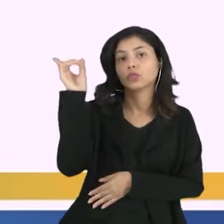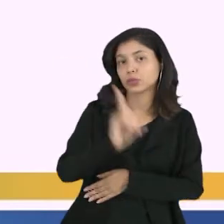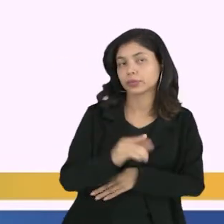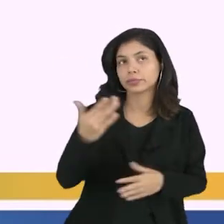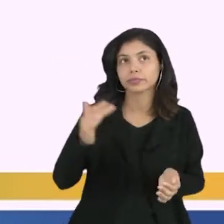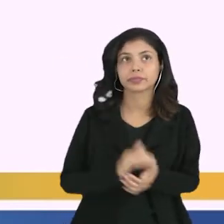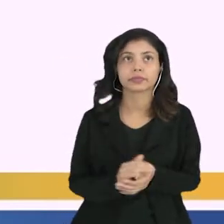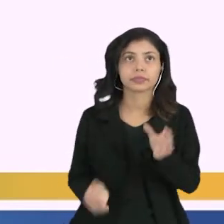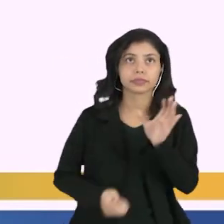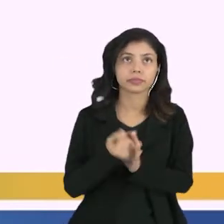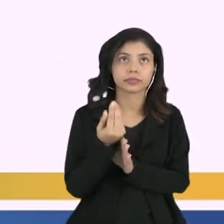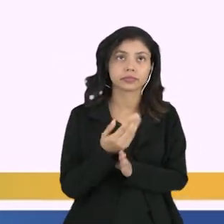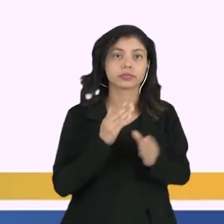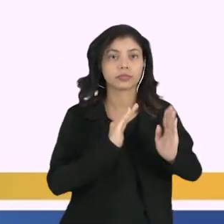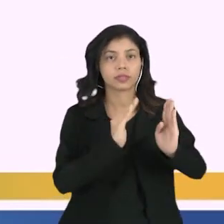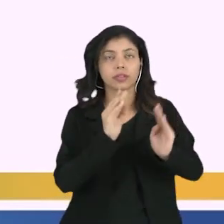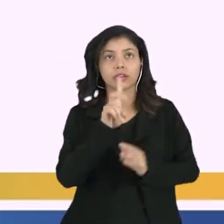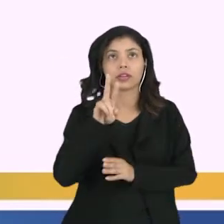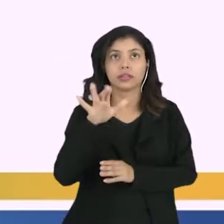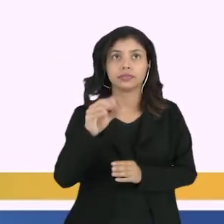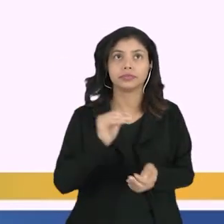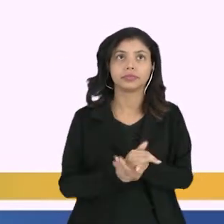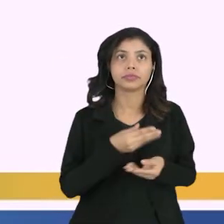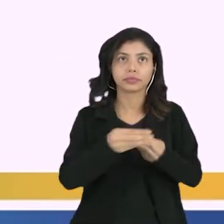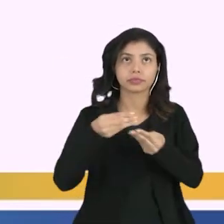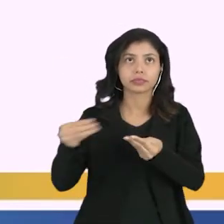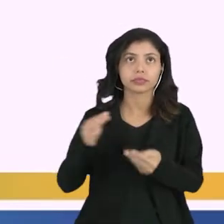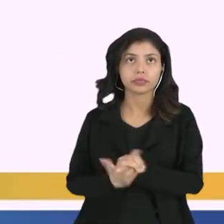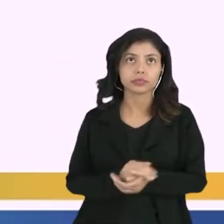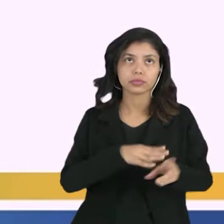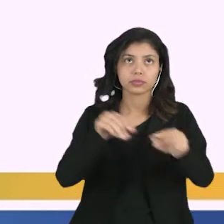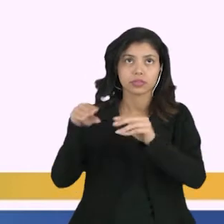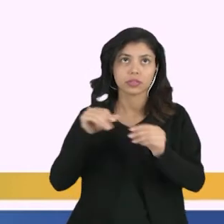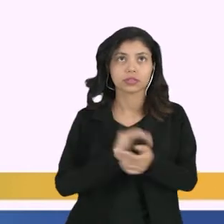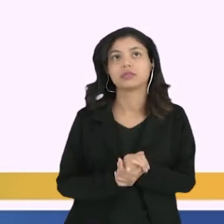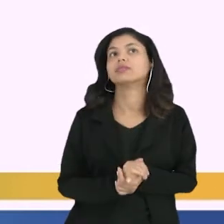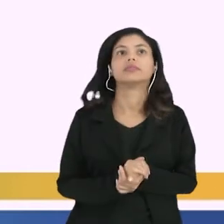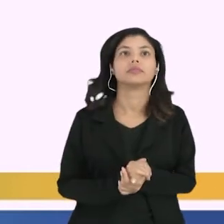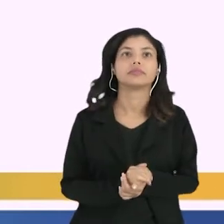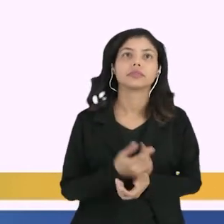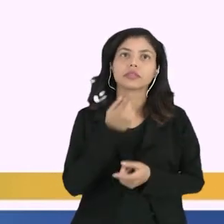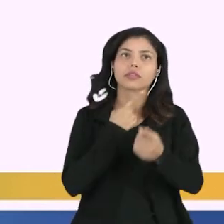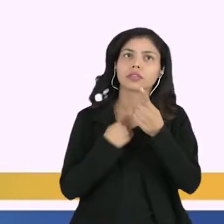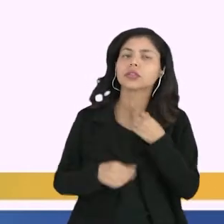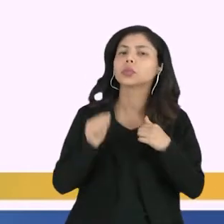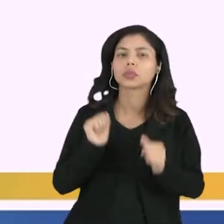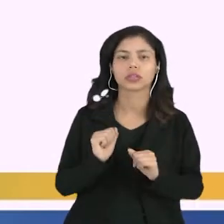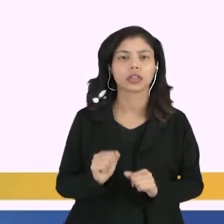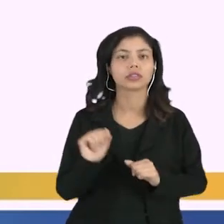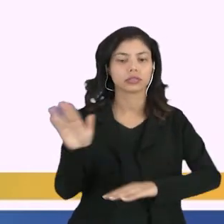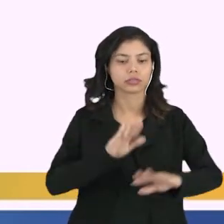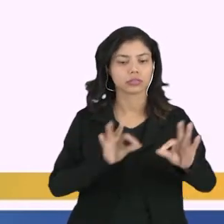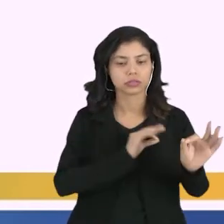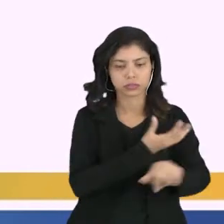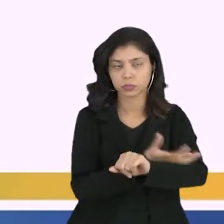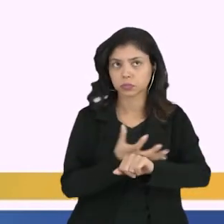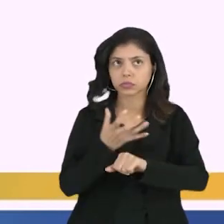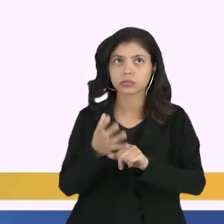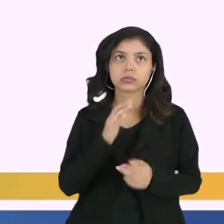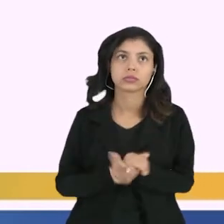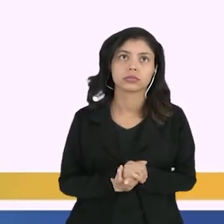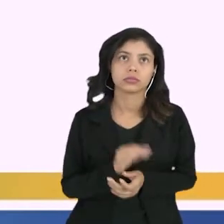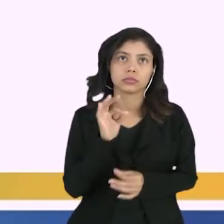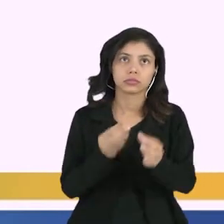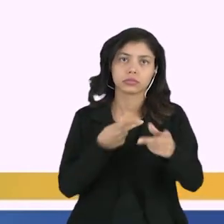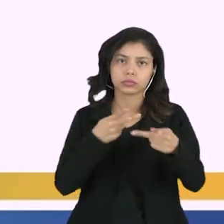né? Criar vilas e distribuir terras às sesmarias, a quem desejasse pudesse cultivá-las, né? Exercer